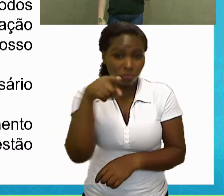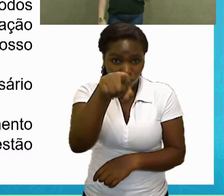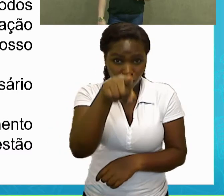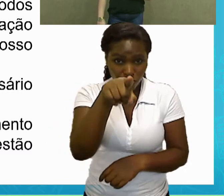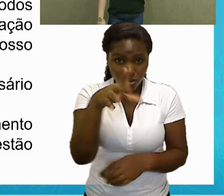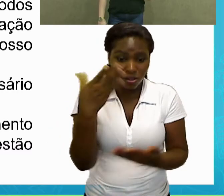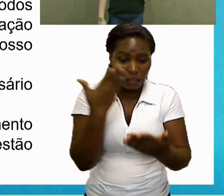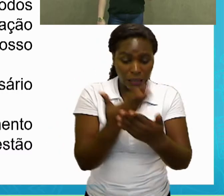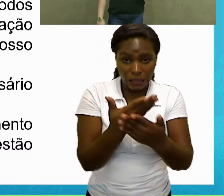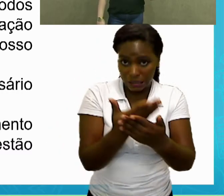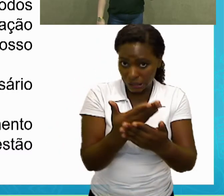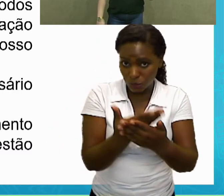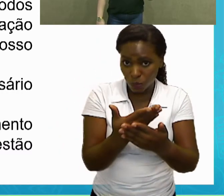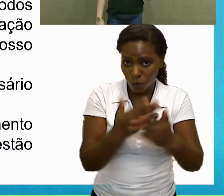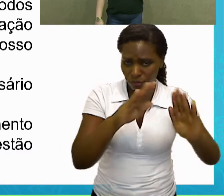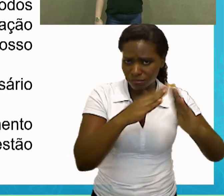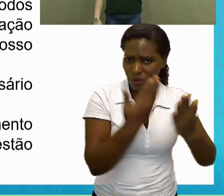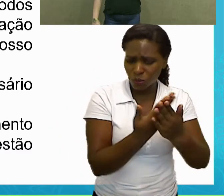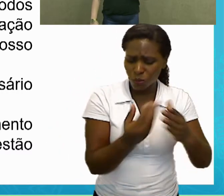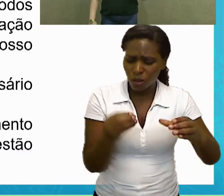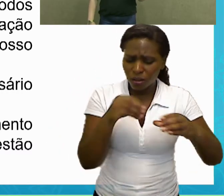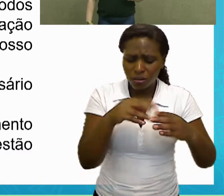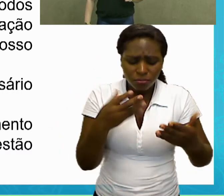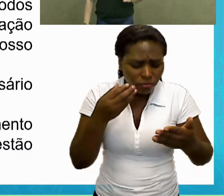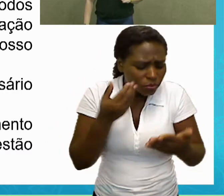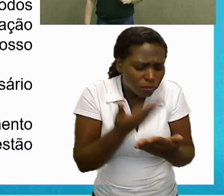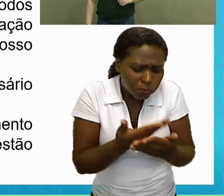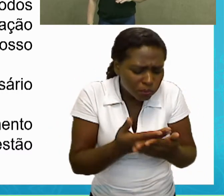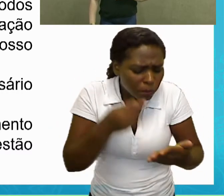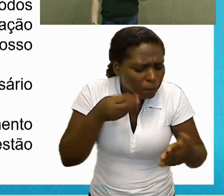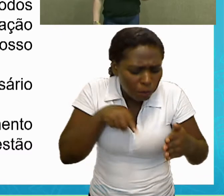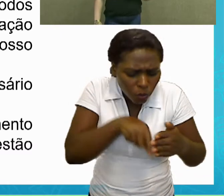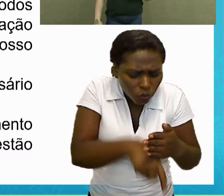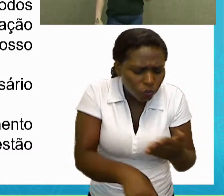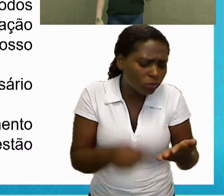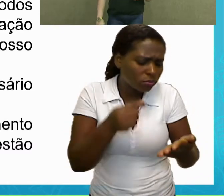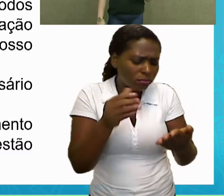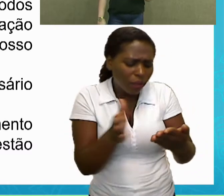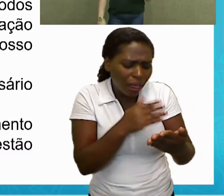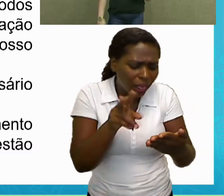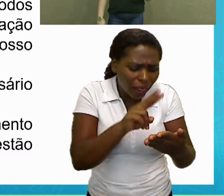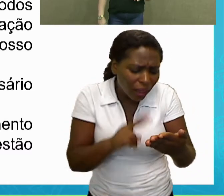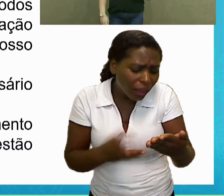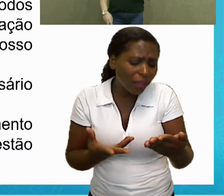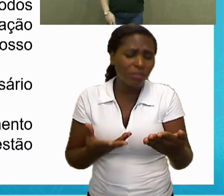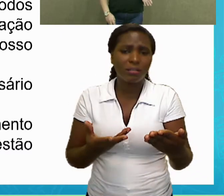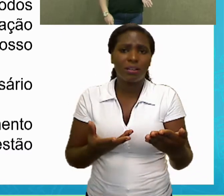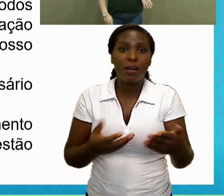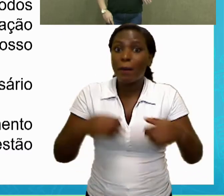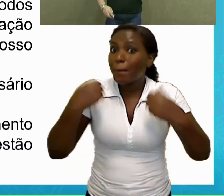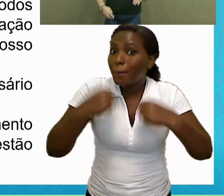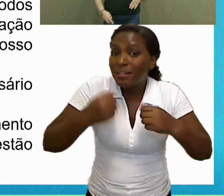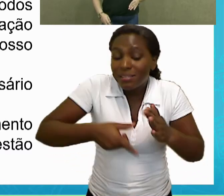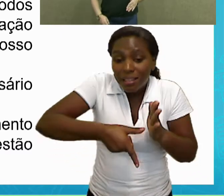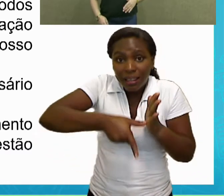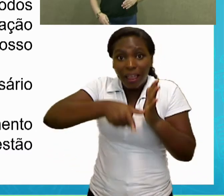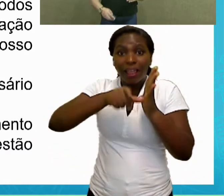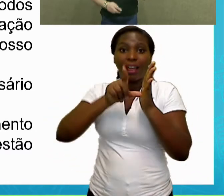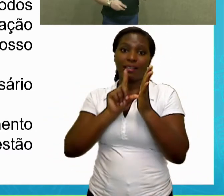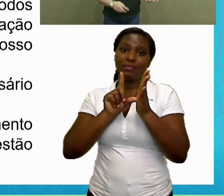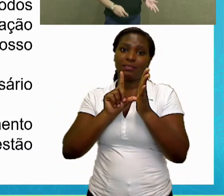acadêmica. Ninguém pode aprender determinados assuntos ou áreas específicas sem saber